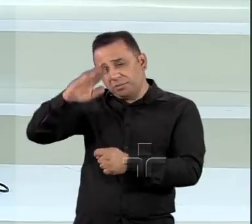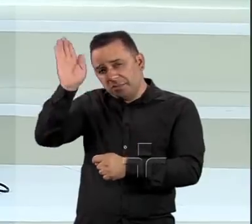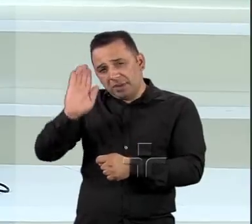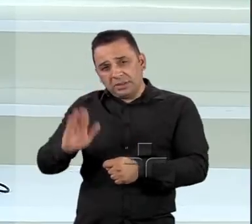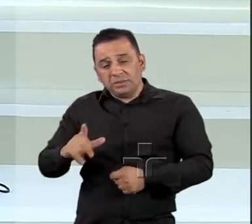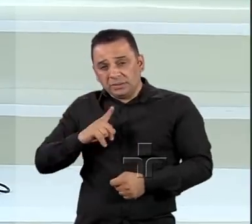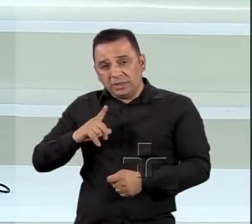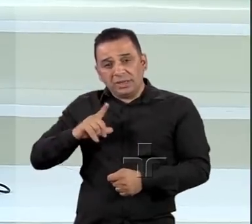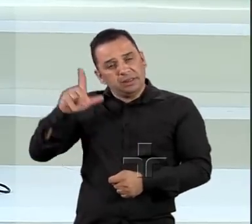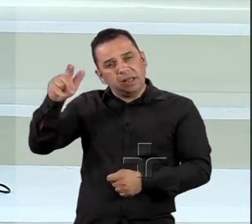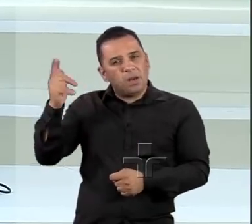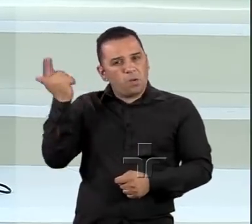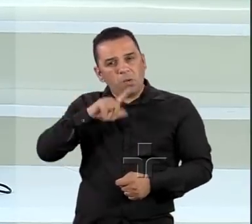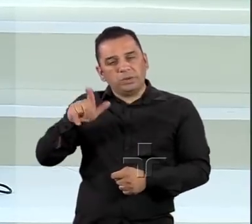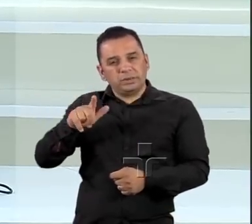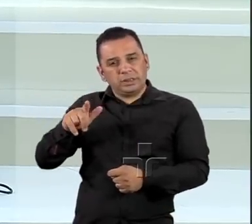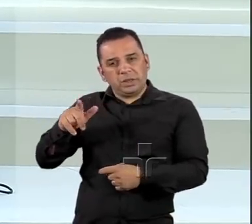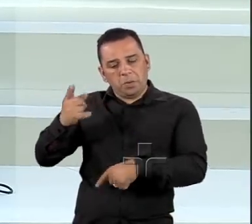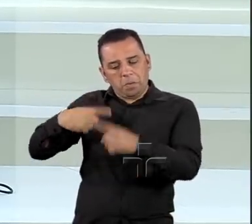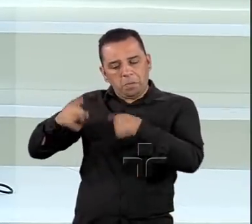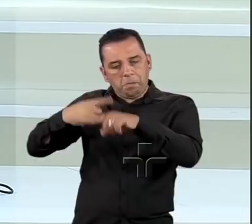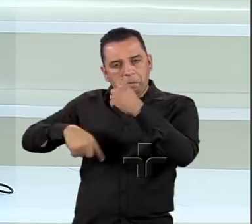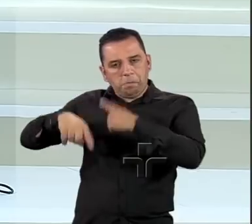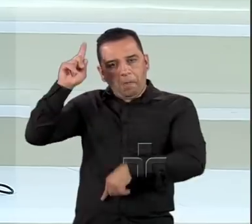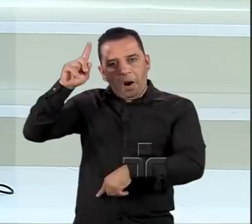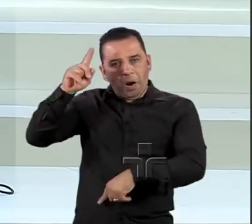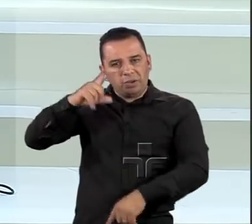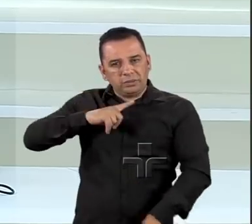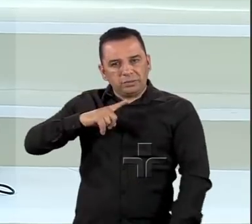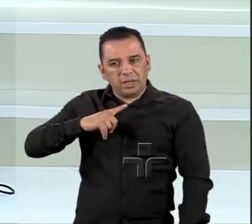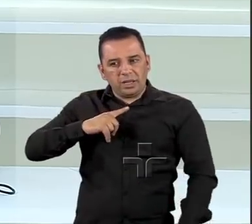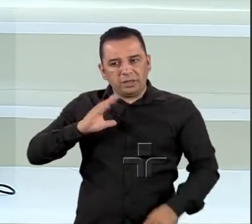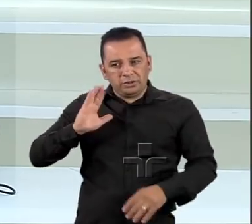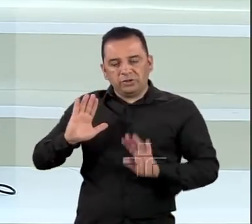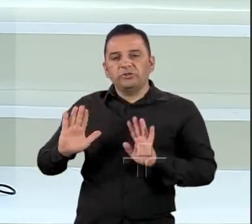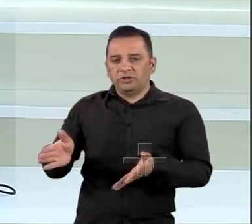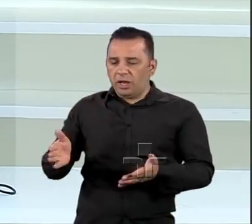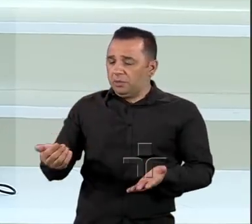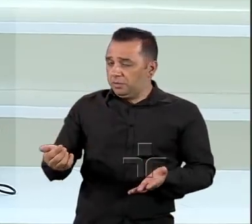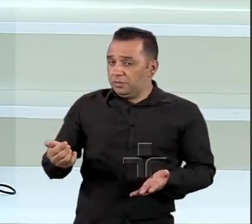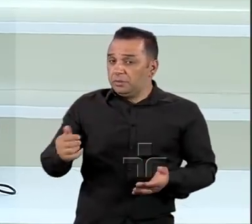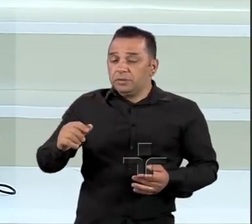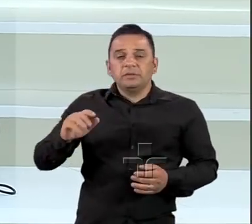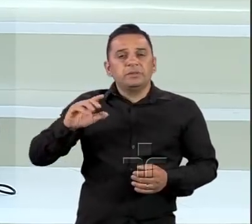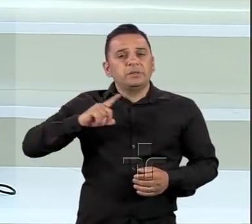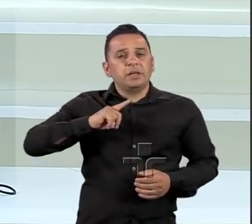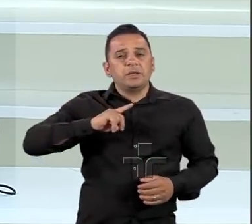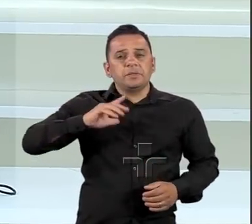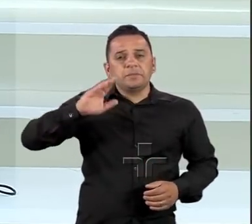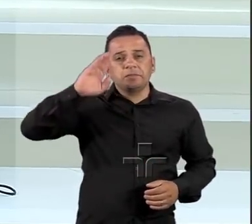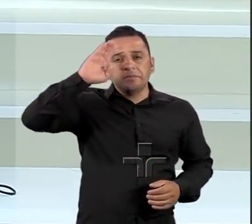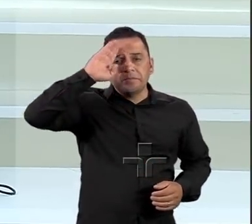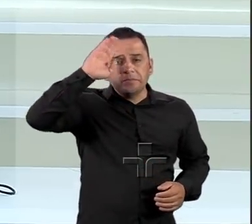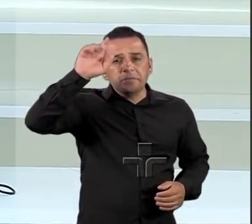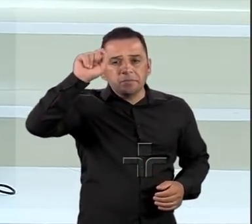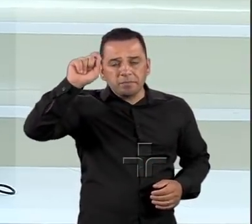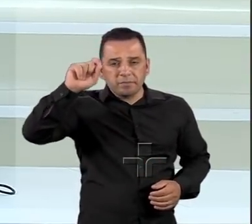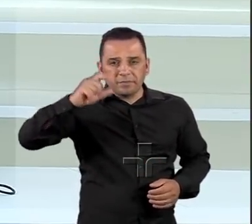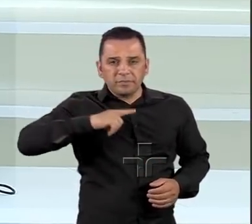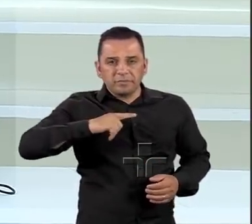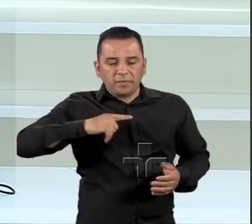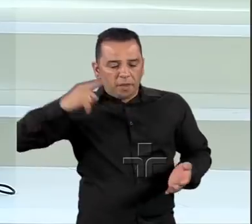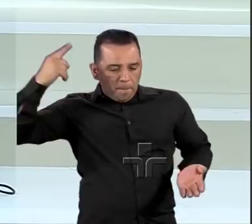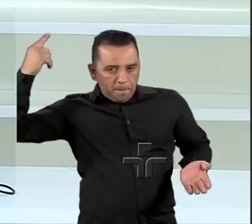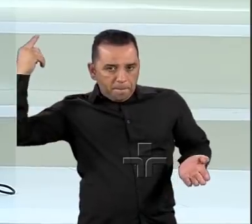e conseguir avançar nessa métrica. E, sem dúvida nenhuma, um dos pontos pilares é a revisão do Pacto